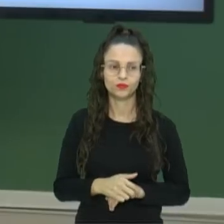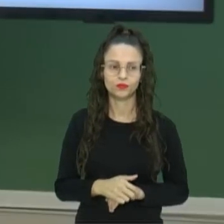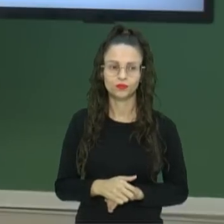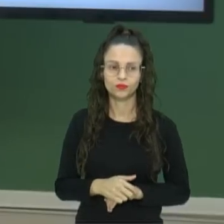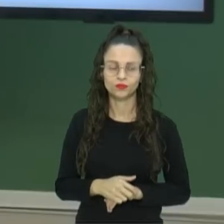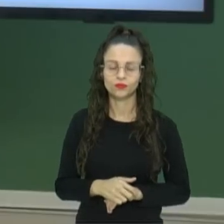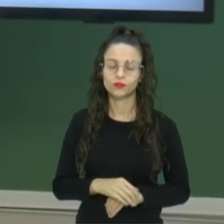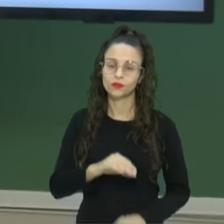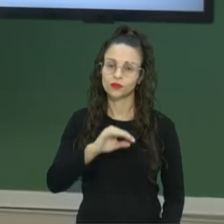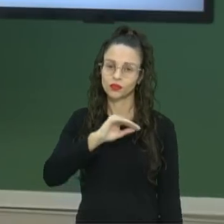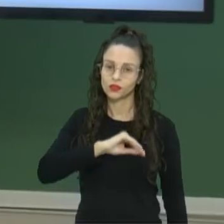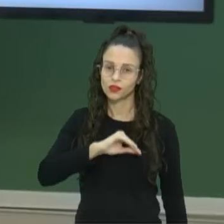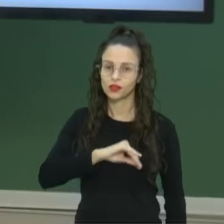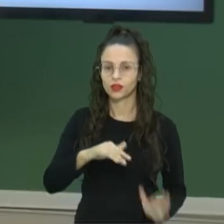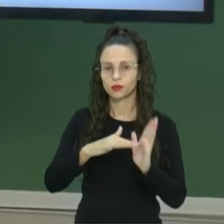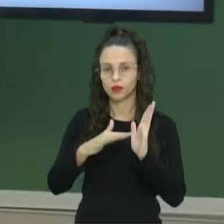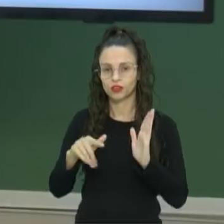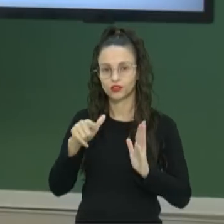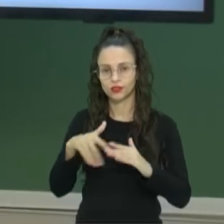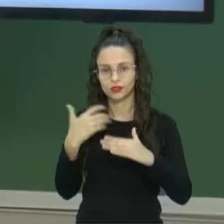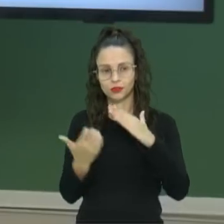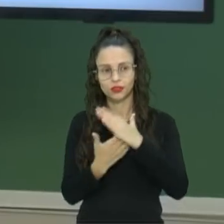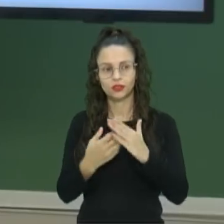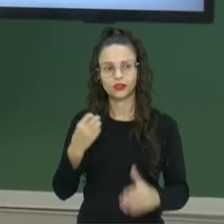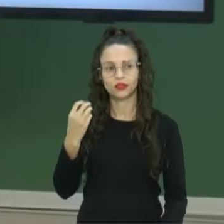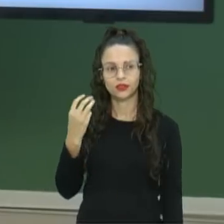média salarial nessa empresa é R$